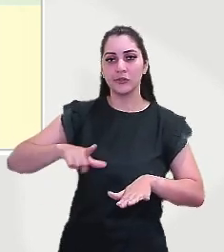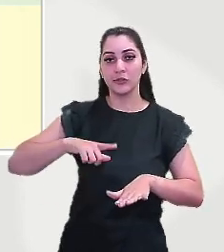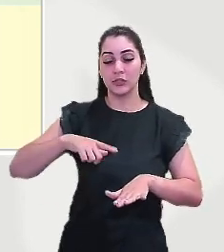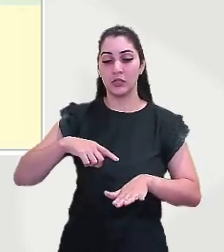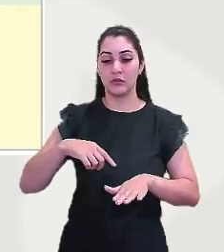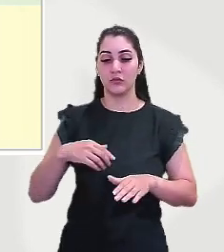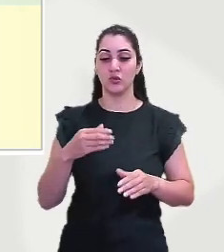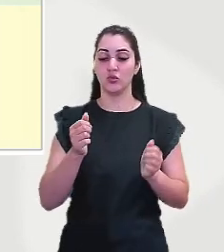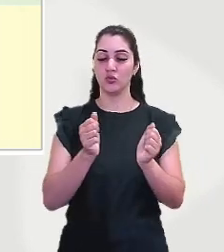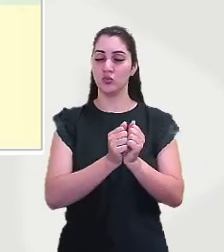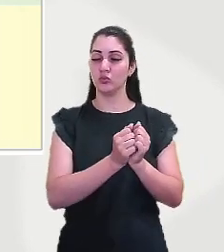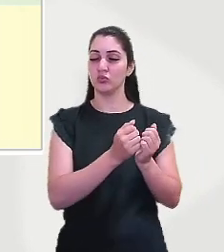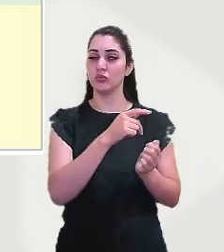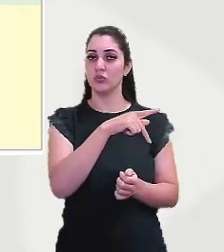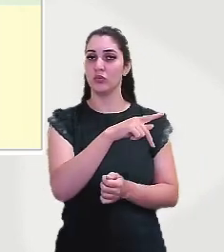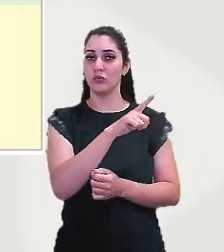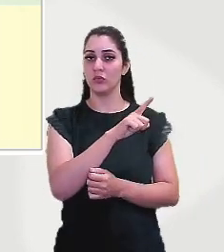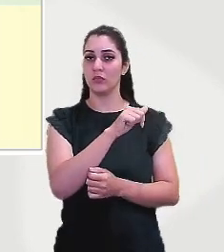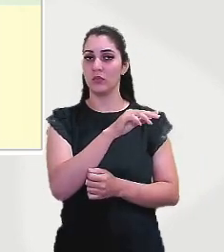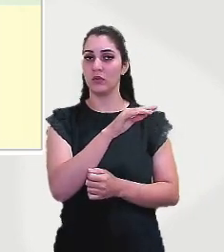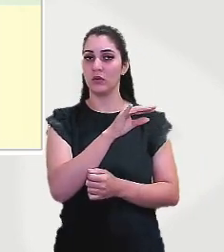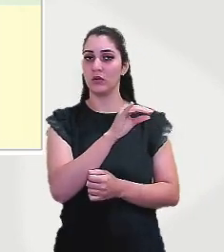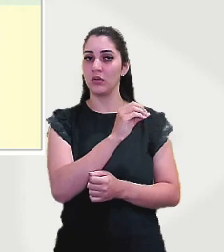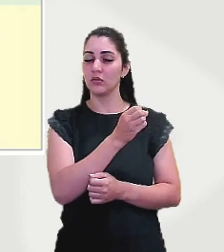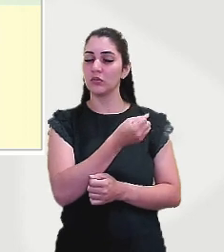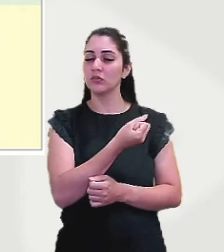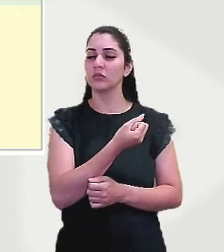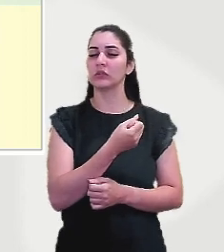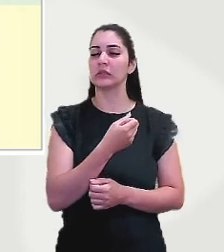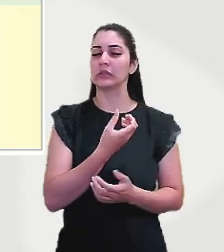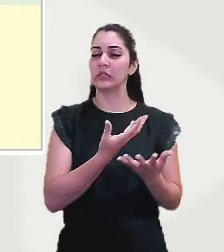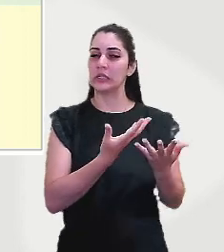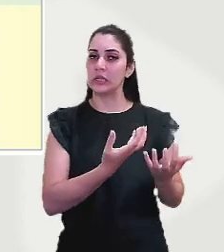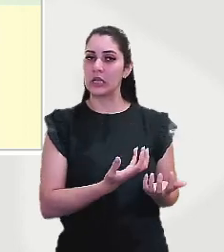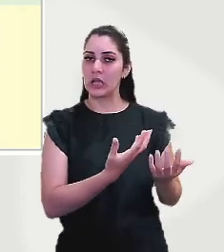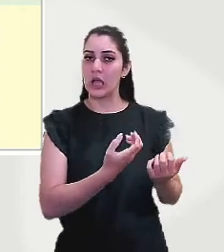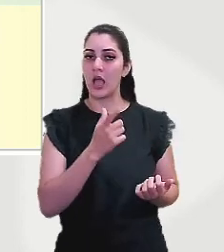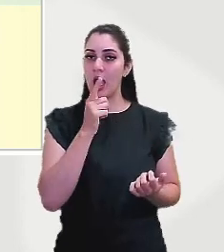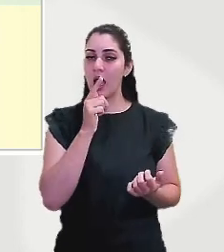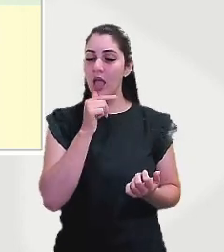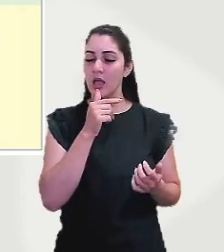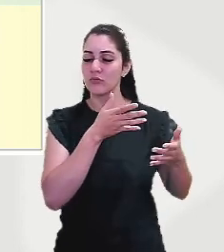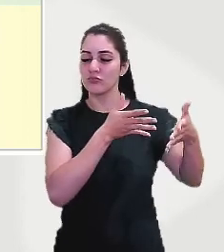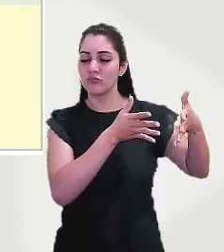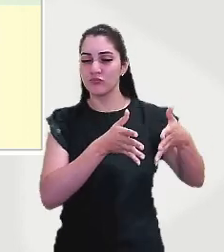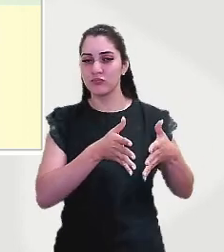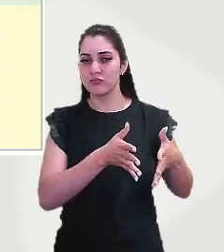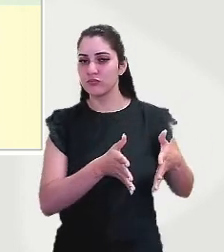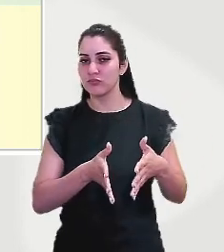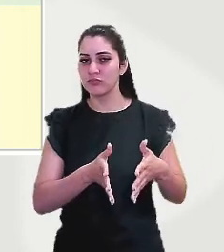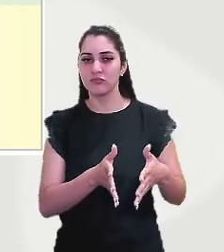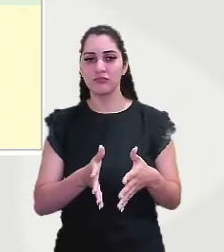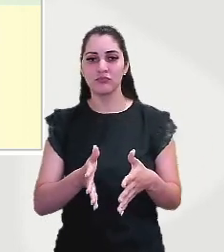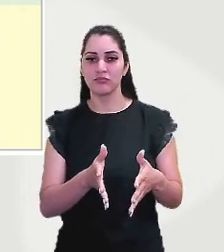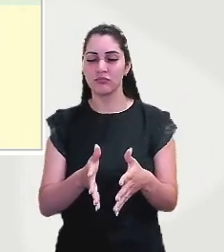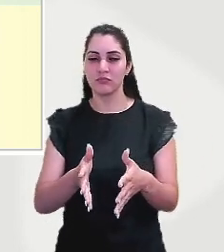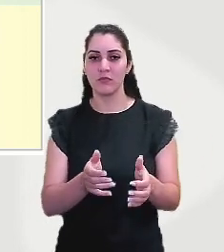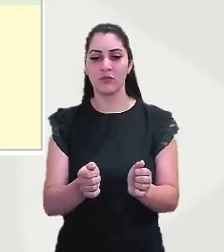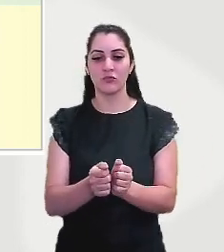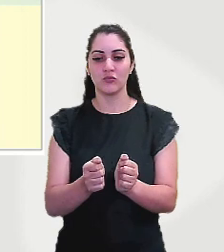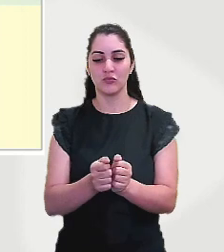planaltos e que captam os rios que caem do, né, a água que desce do Planalto, elas vão formando, se acumulando e correndo